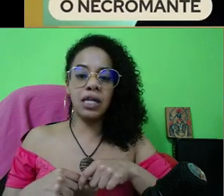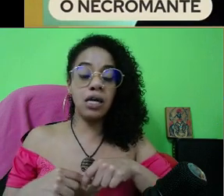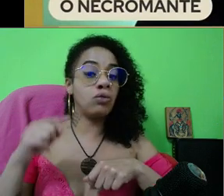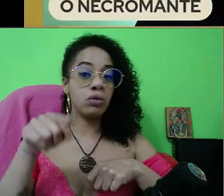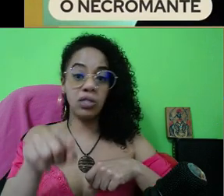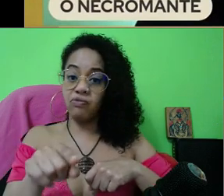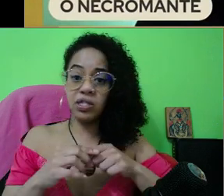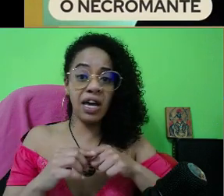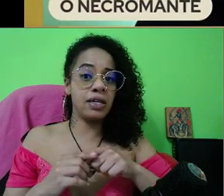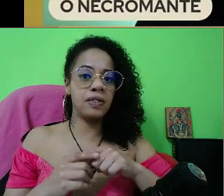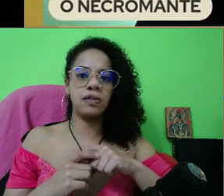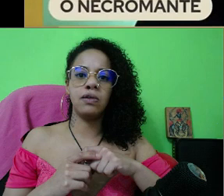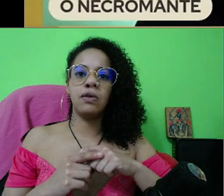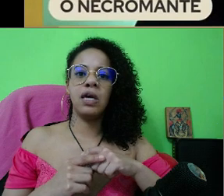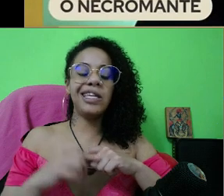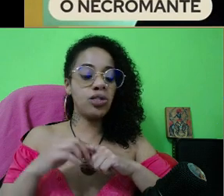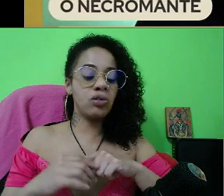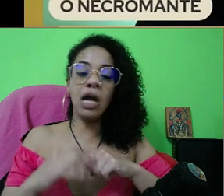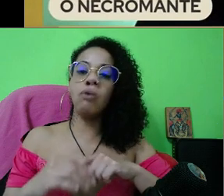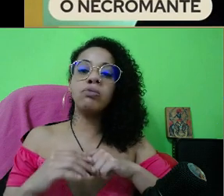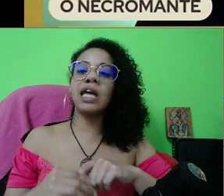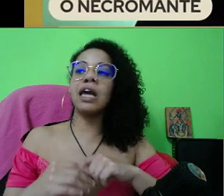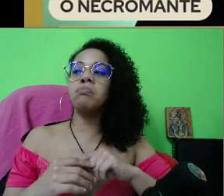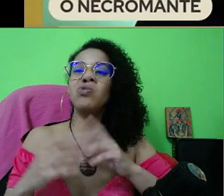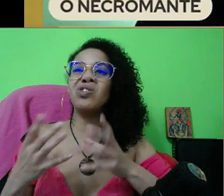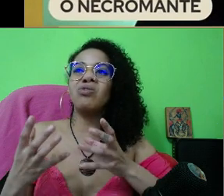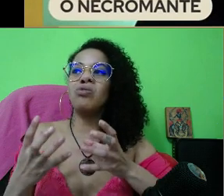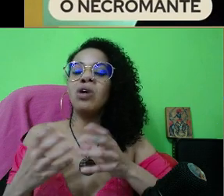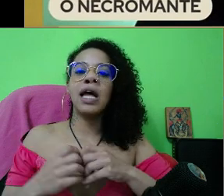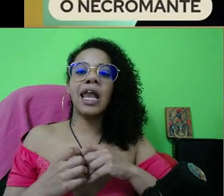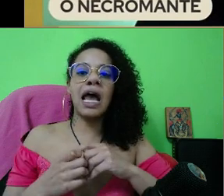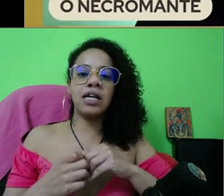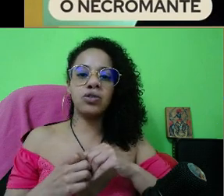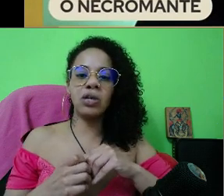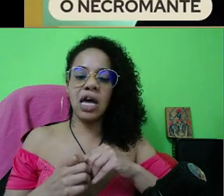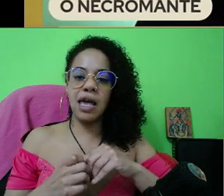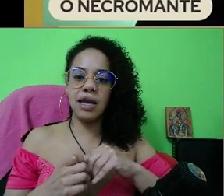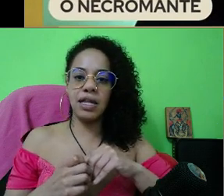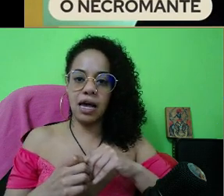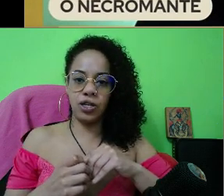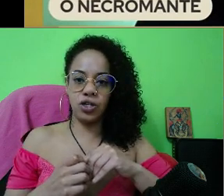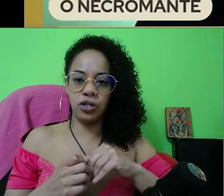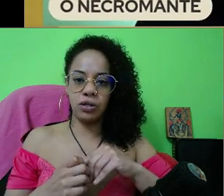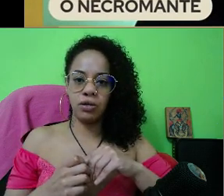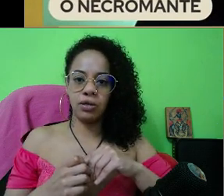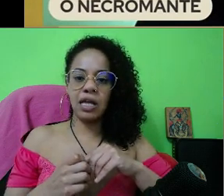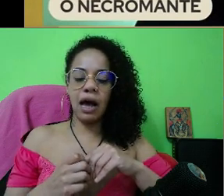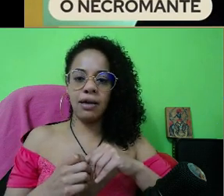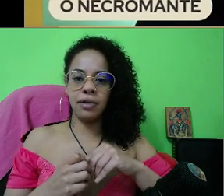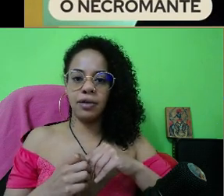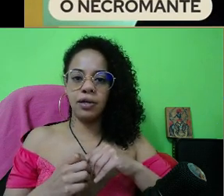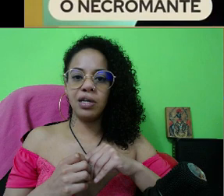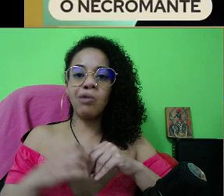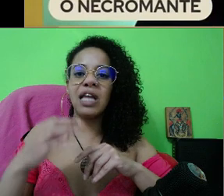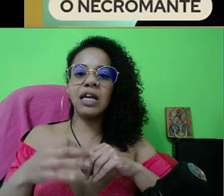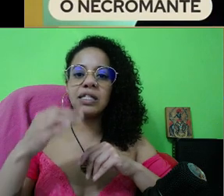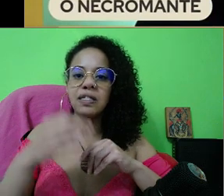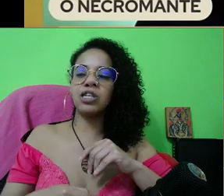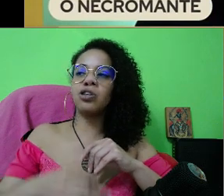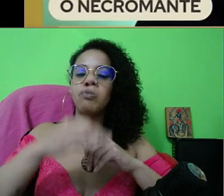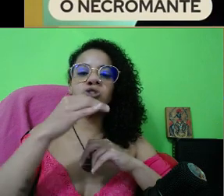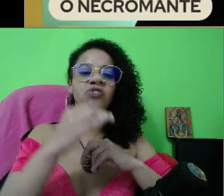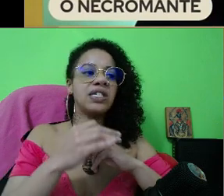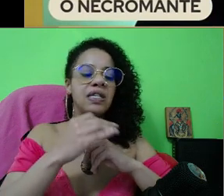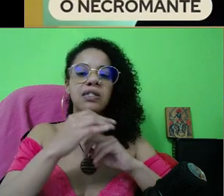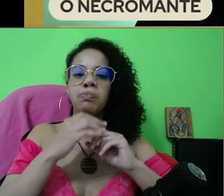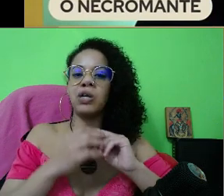treta tretando são vocês e isso não tem muito lastro na realidade tá não tem